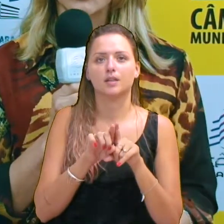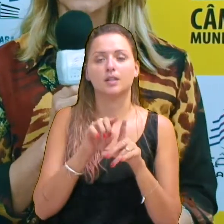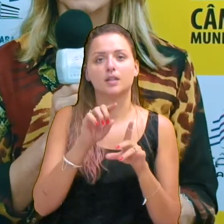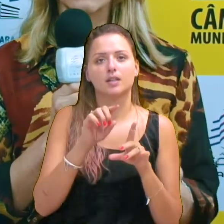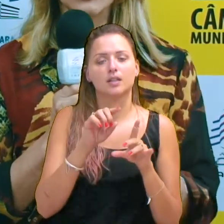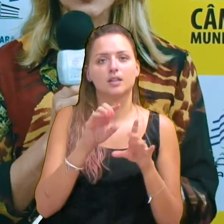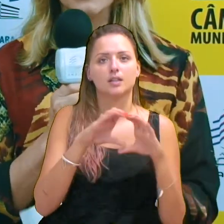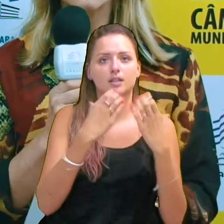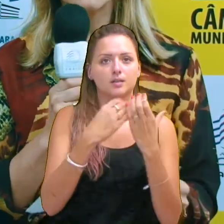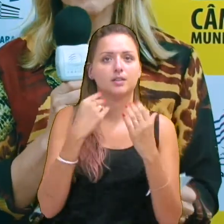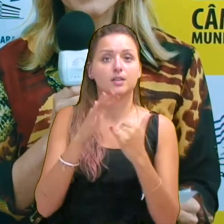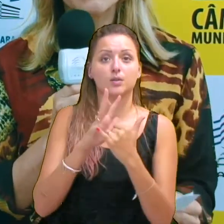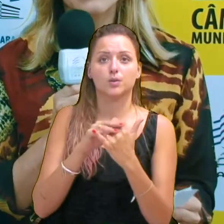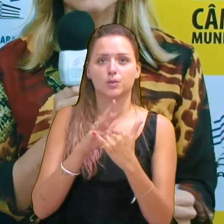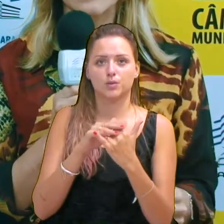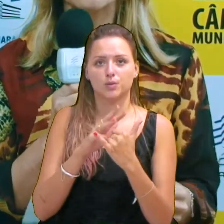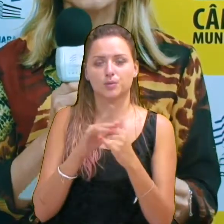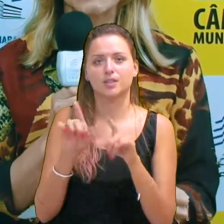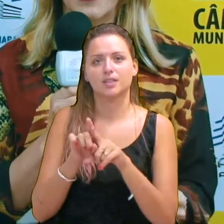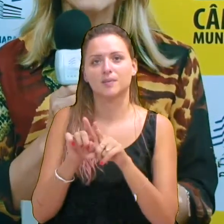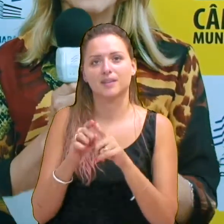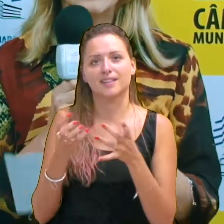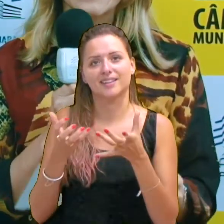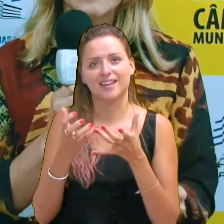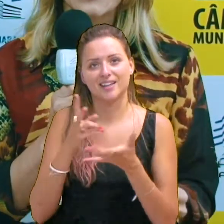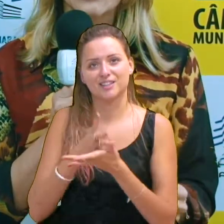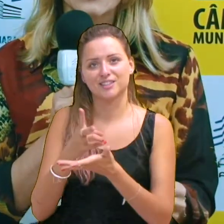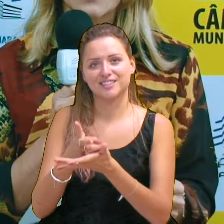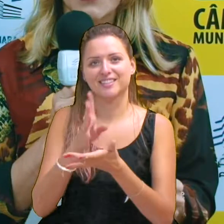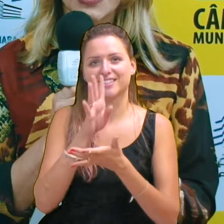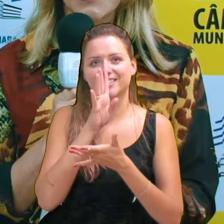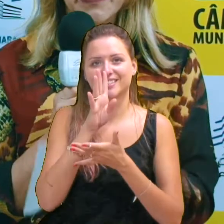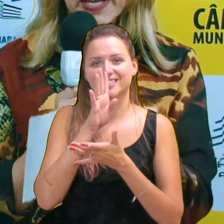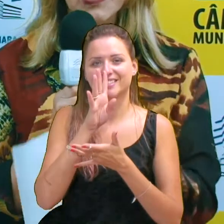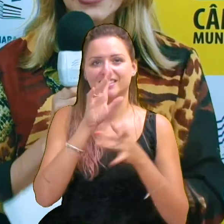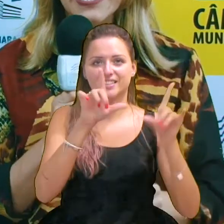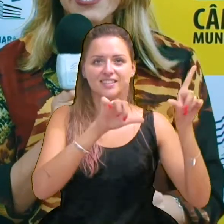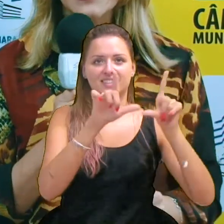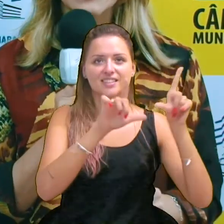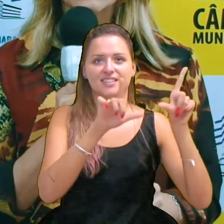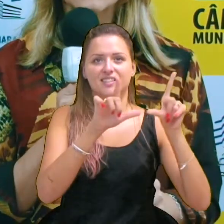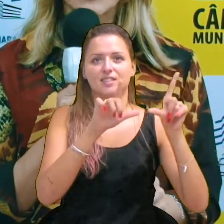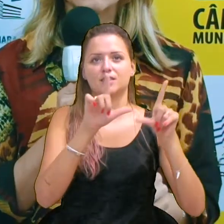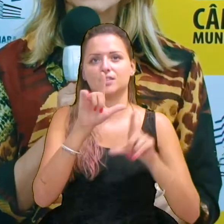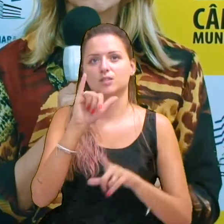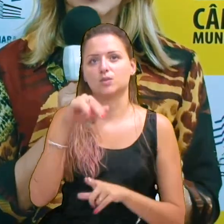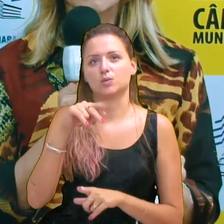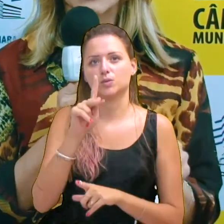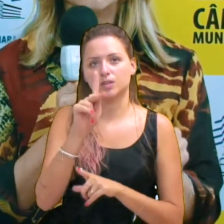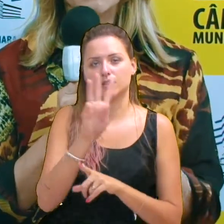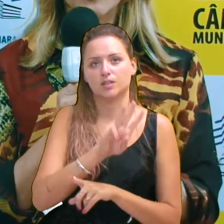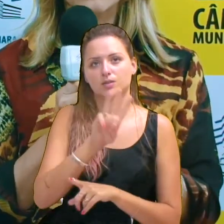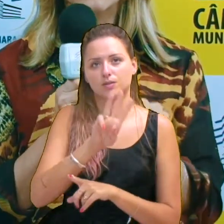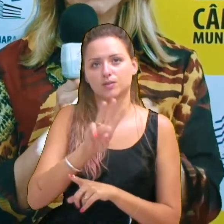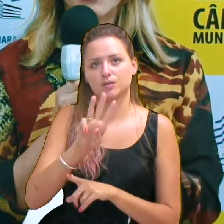de Caxias do Sul, pelo YouTube, e quem também quiser continuar acessando nossa TV Câmara pelo link no site